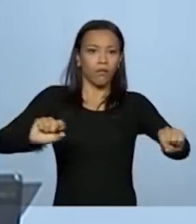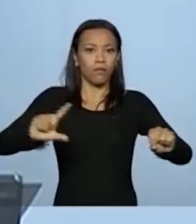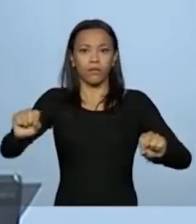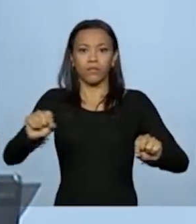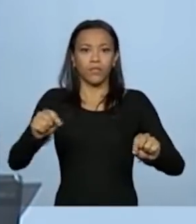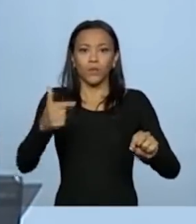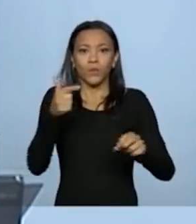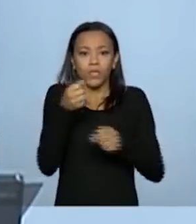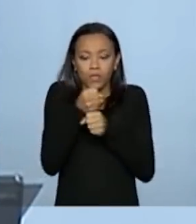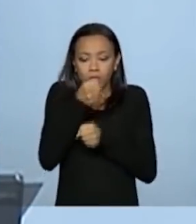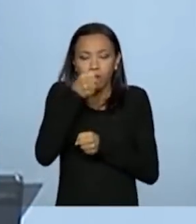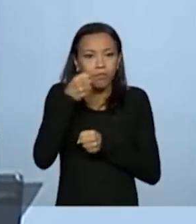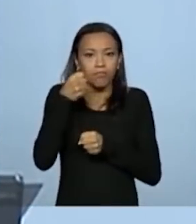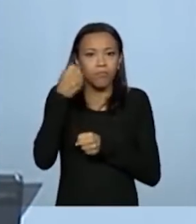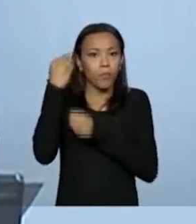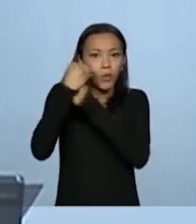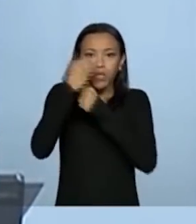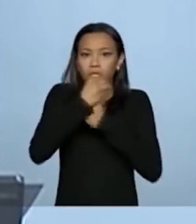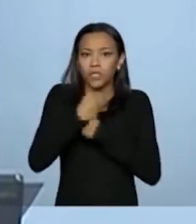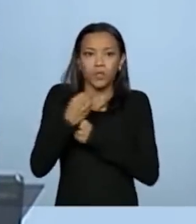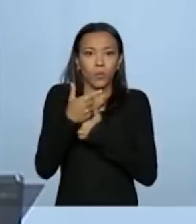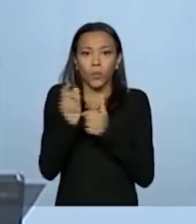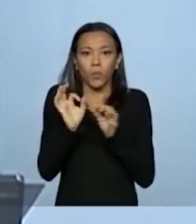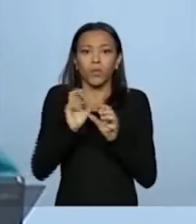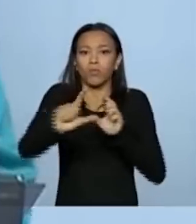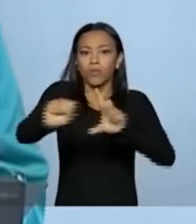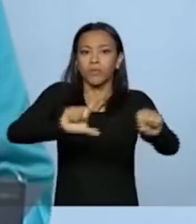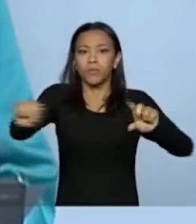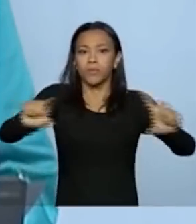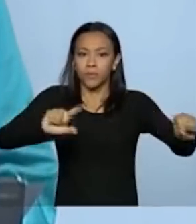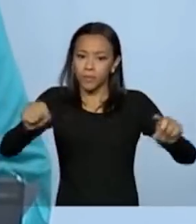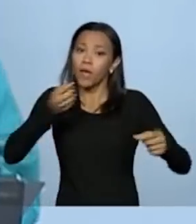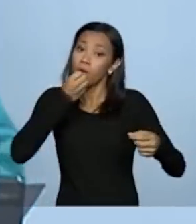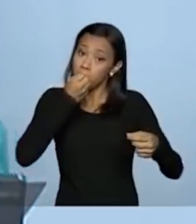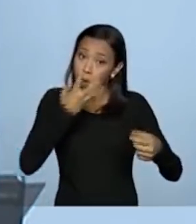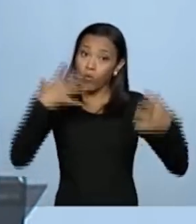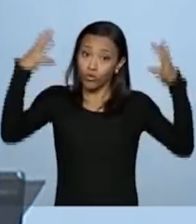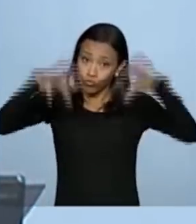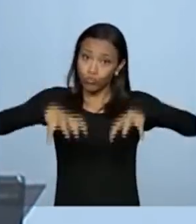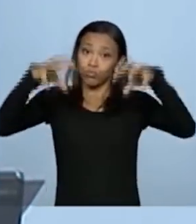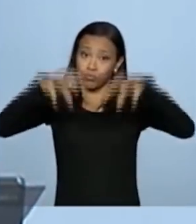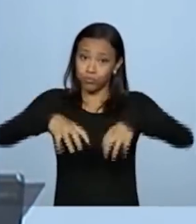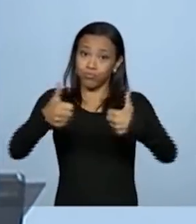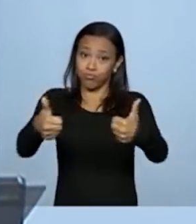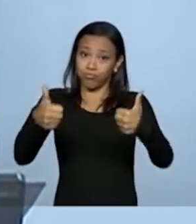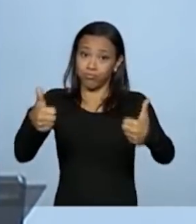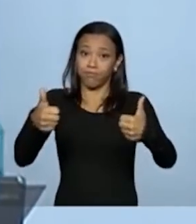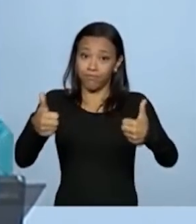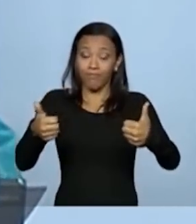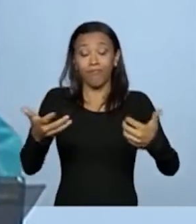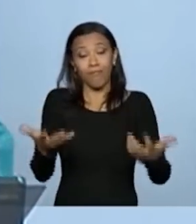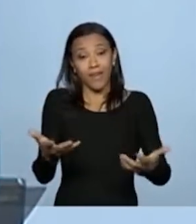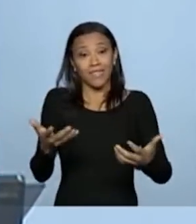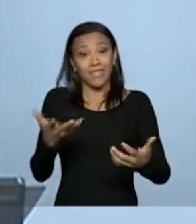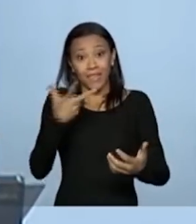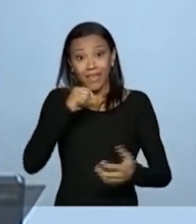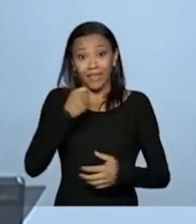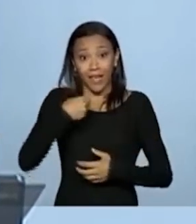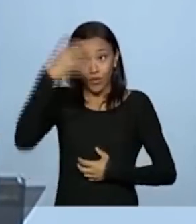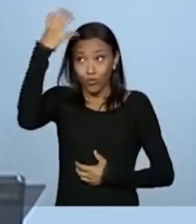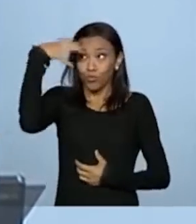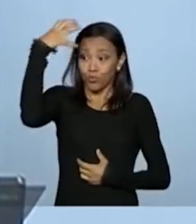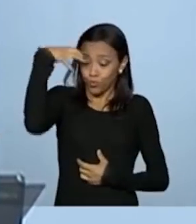está protegido está saindo da chuva. É bom que chova, mas tem hora que quem está na